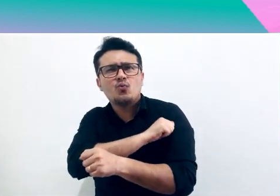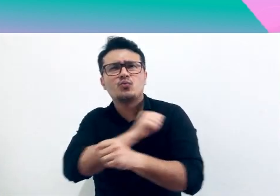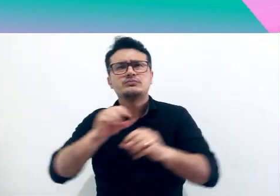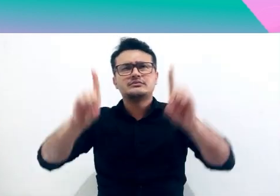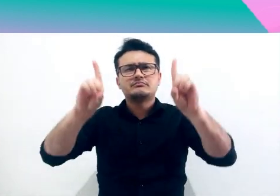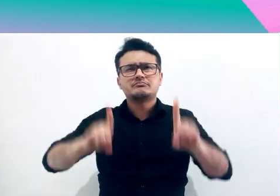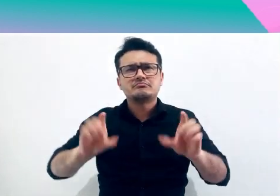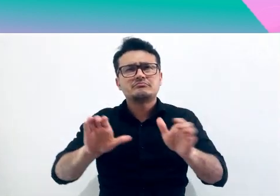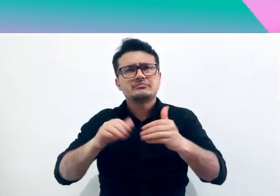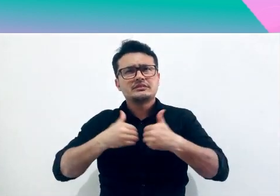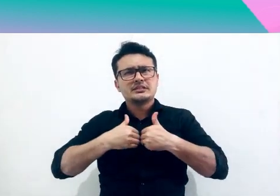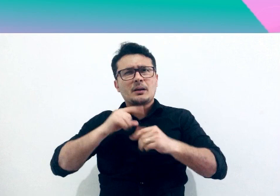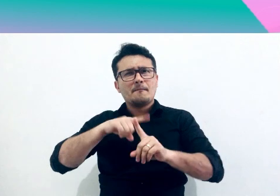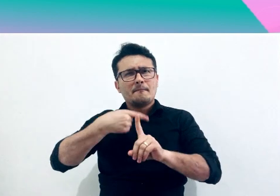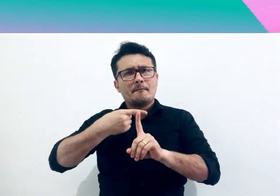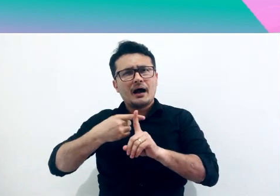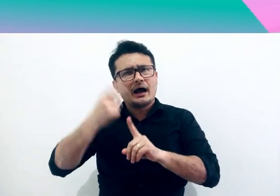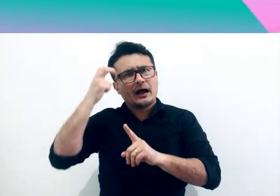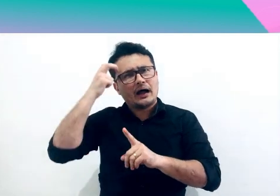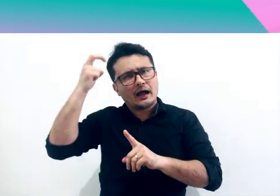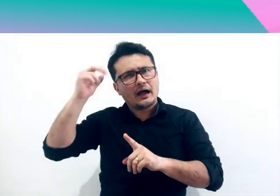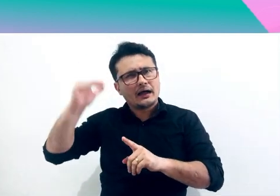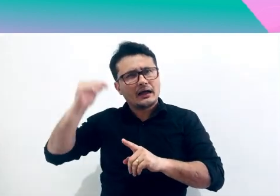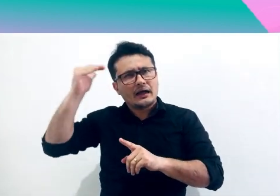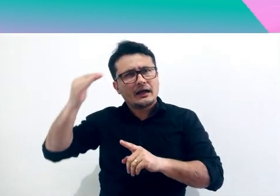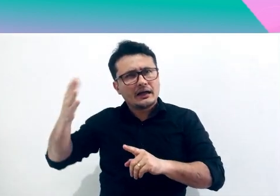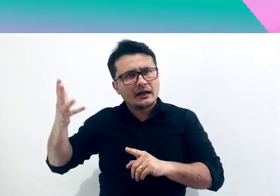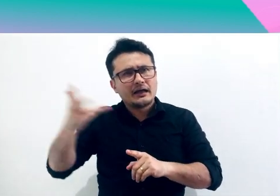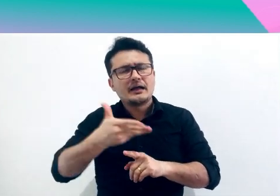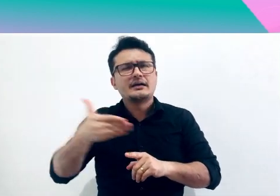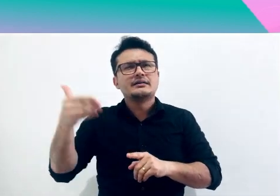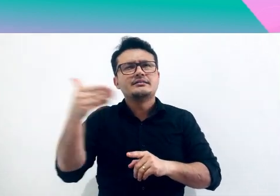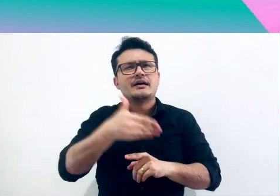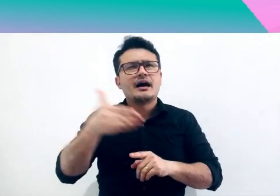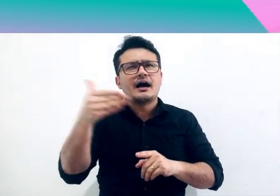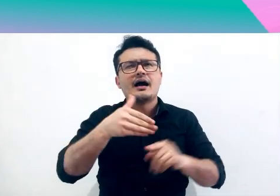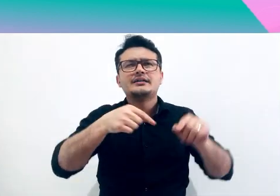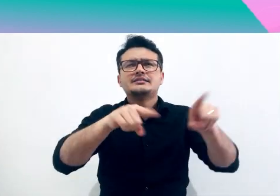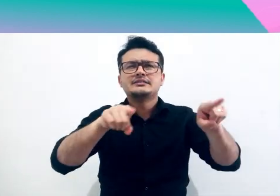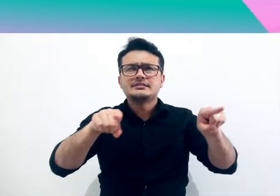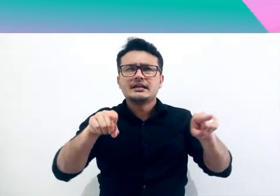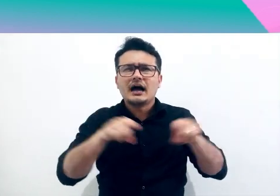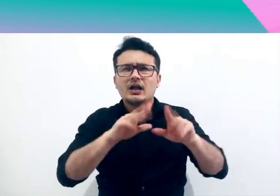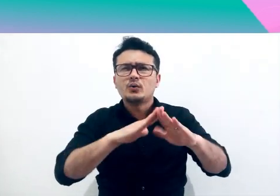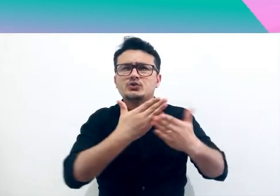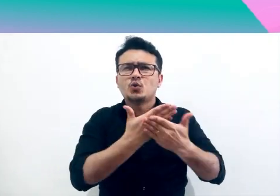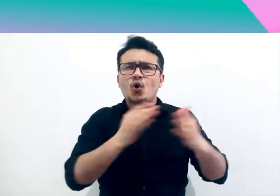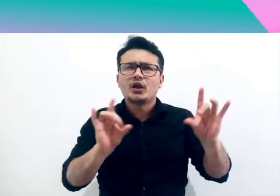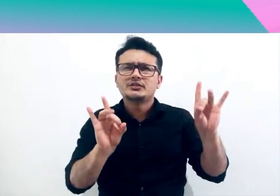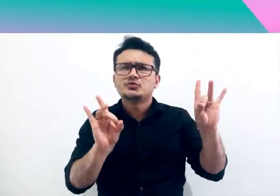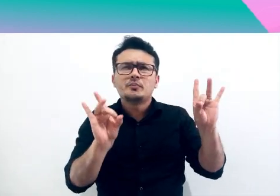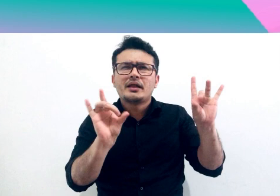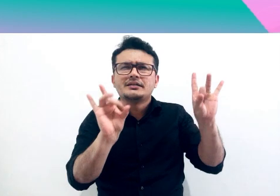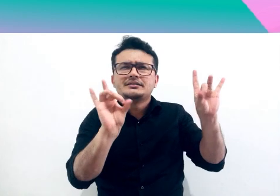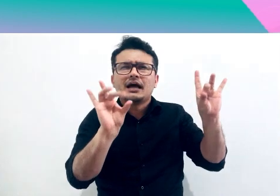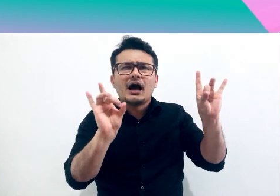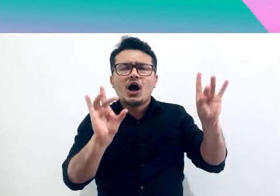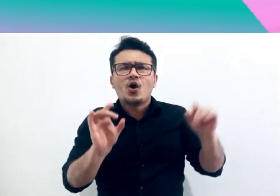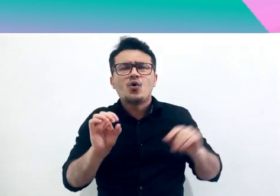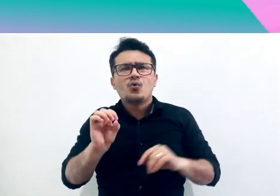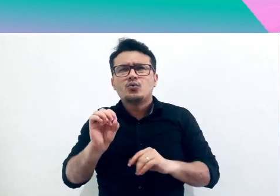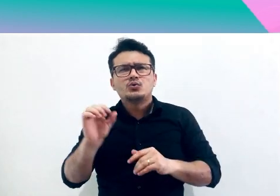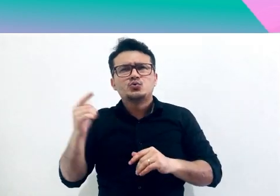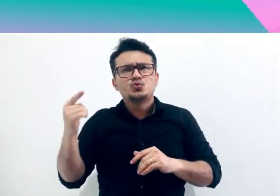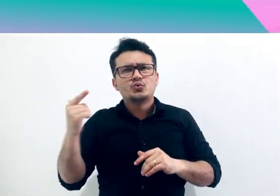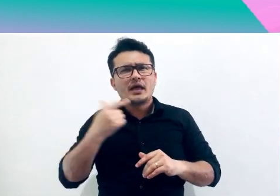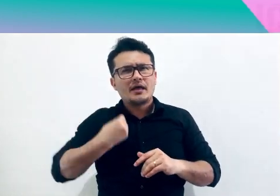como autismo e altas habilidades, frequentem salas e escolas especiais, sem a existência